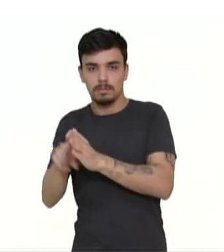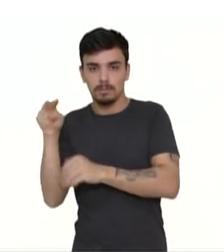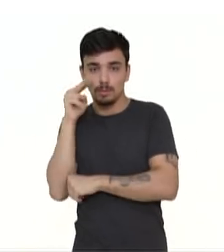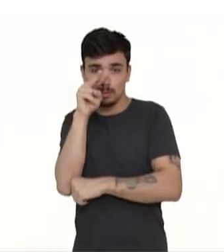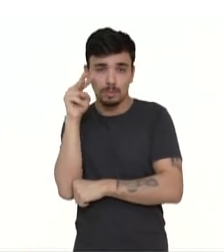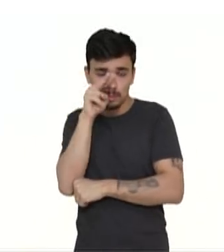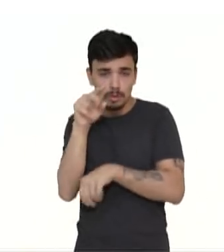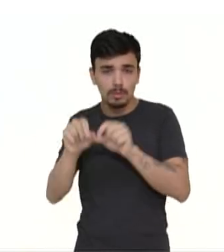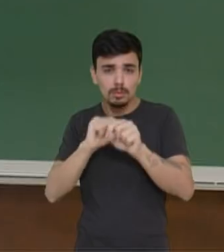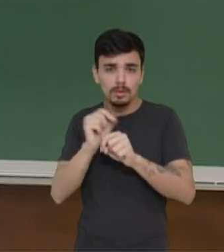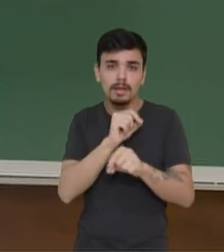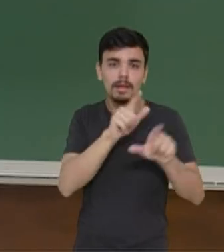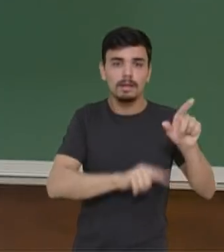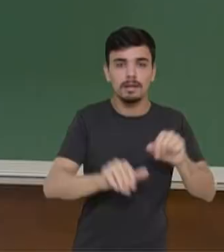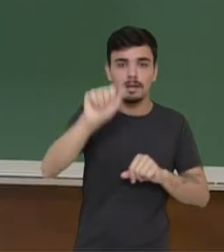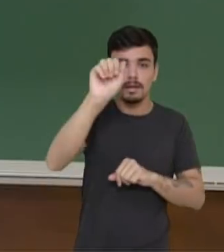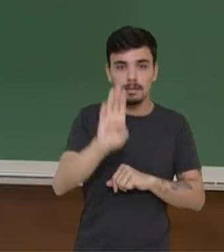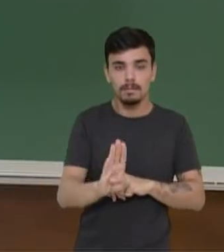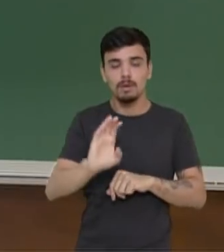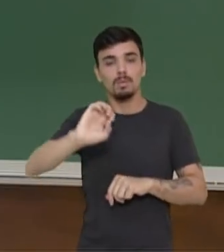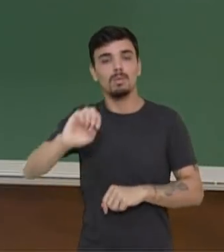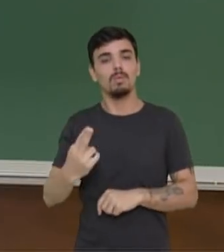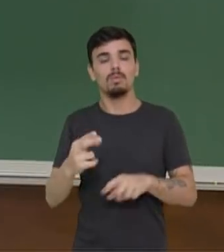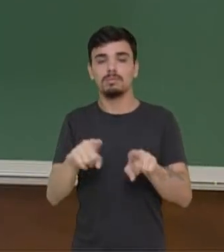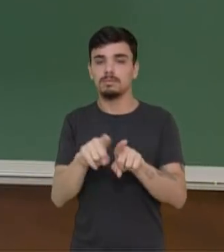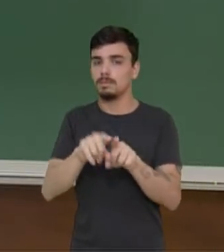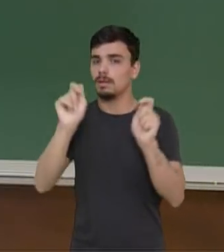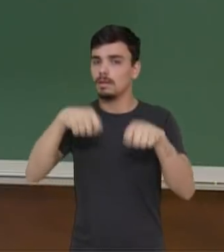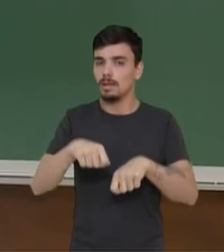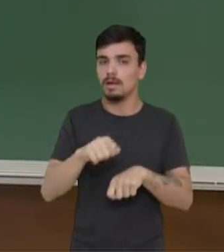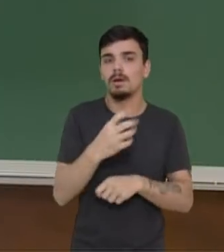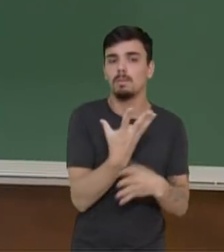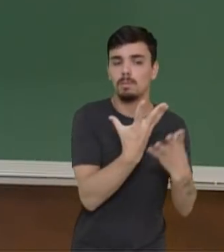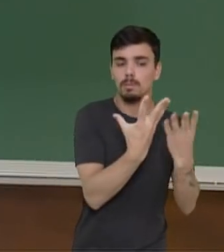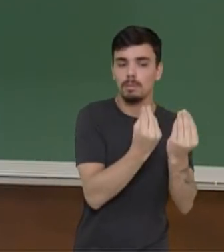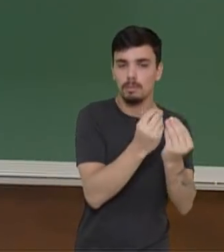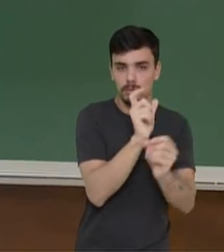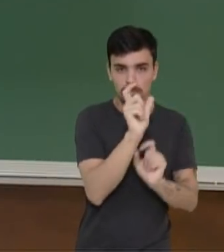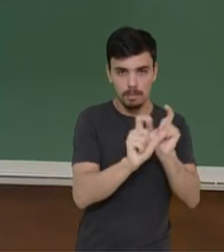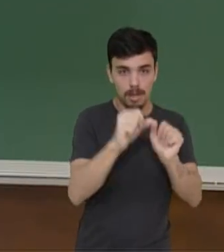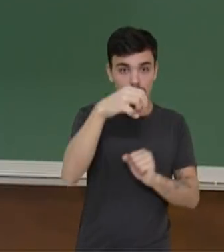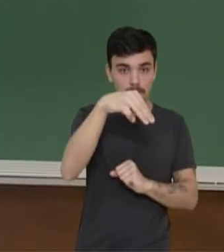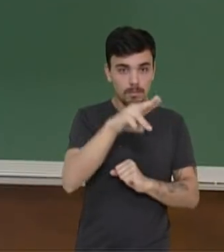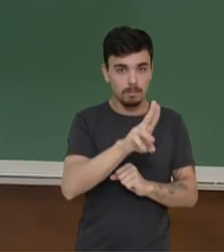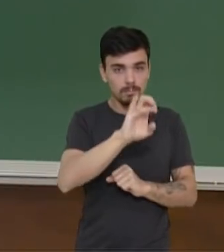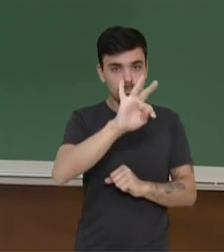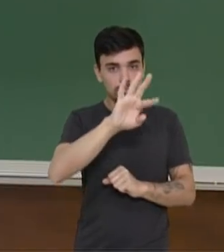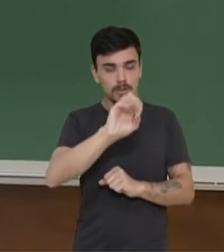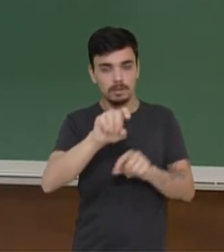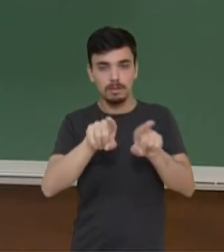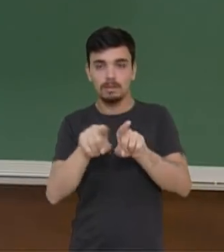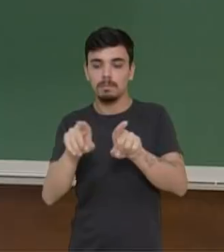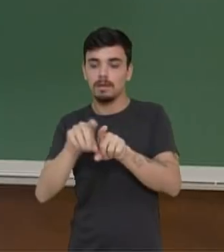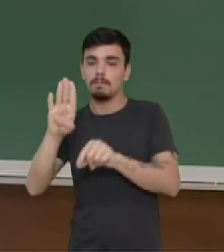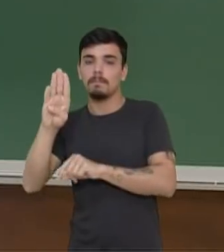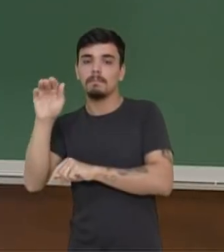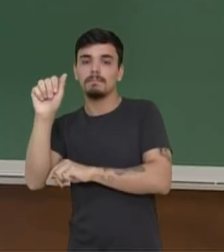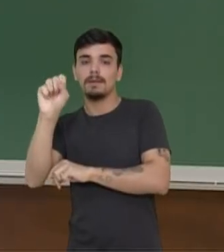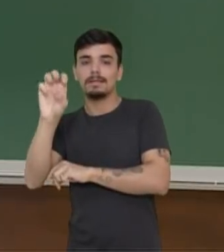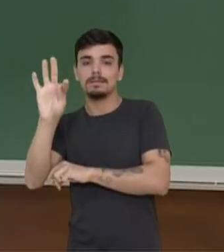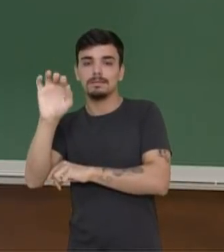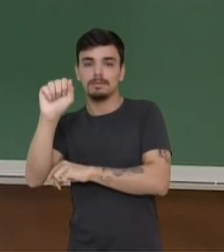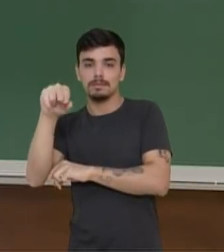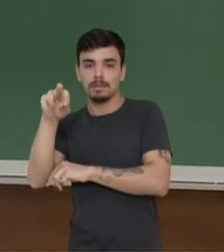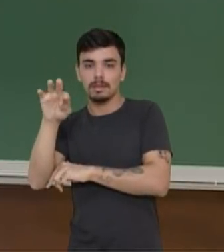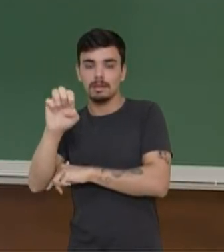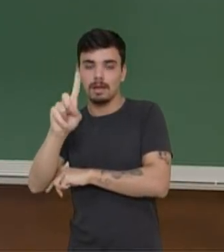intensidade constantes nas letras A e D. Ou seja, tanto a palavra muito, né, como a palavra bastante são sinônimos. A